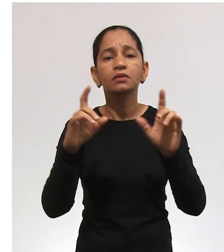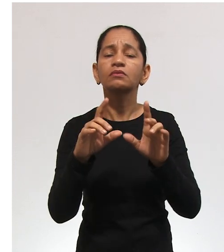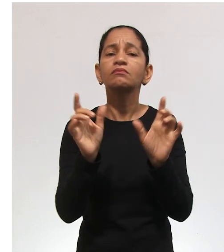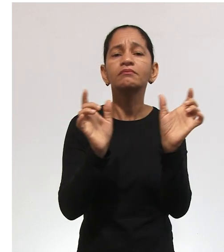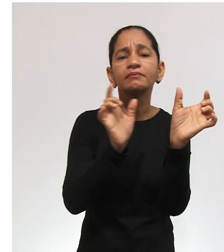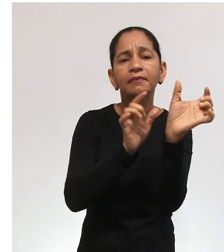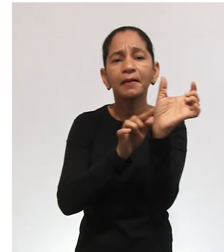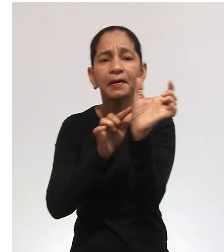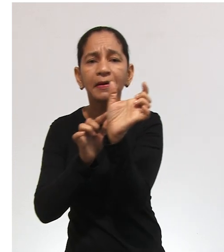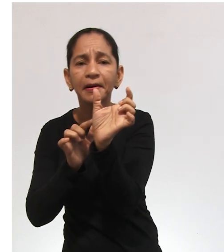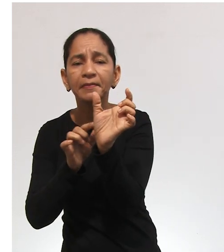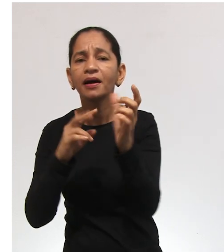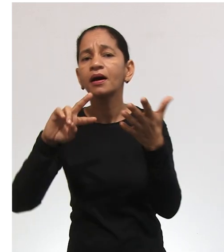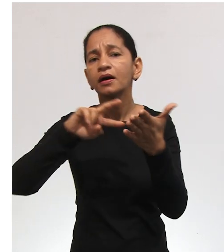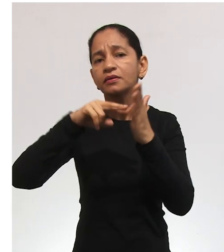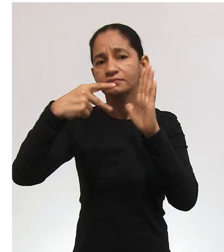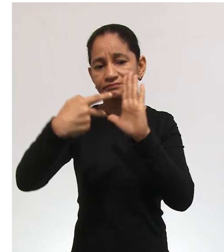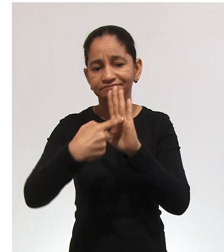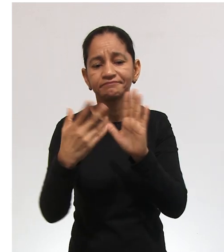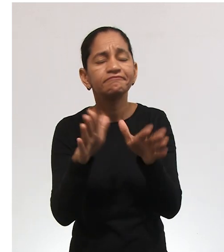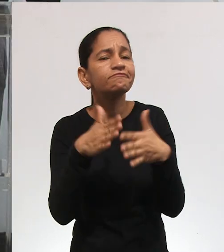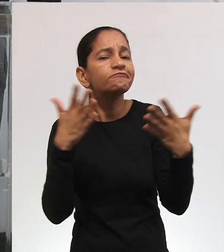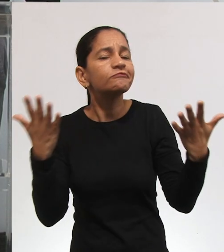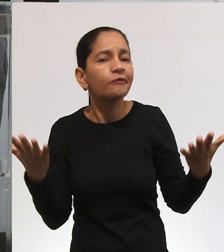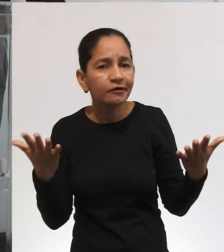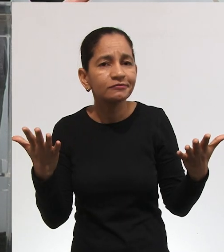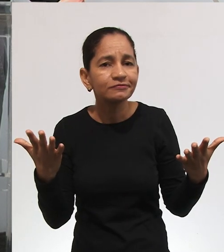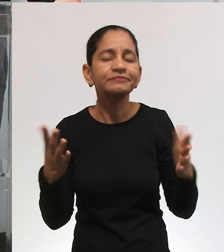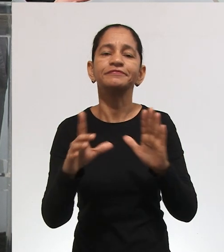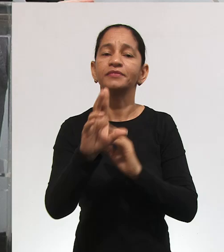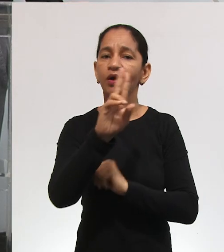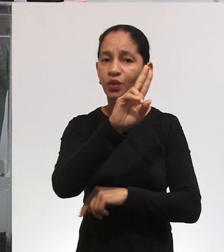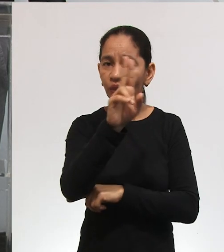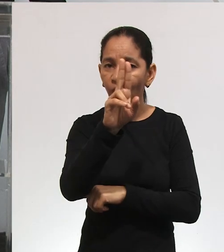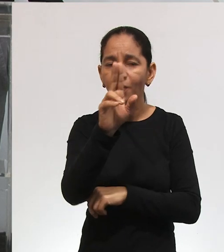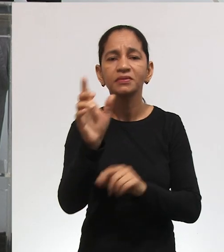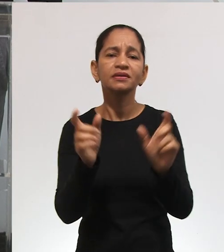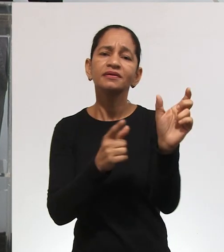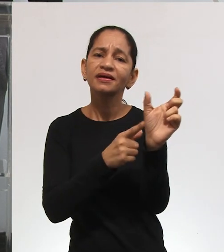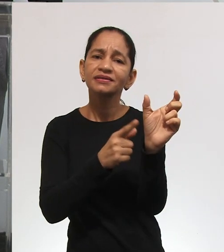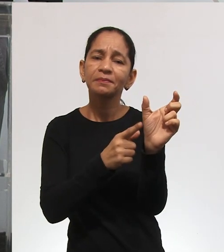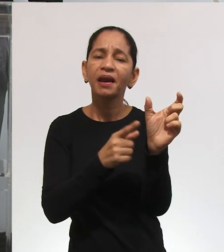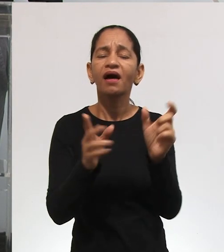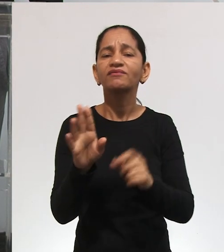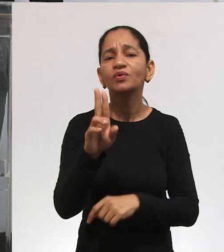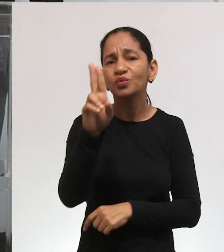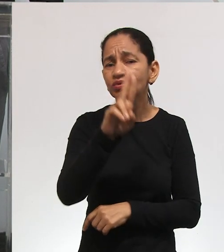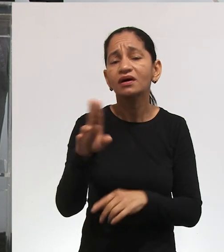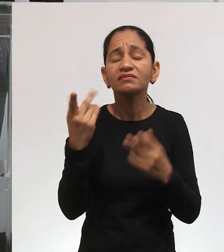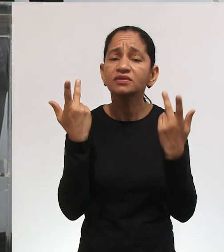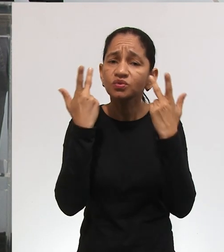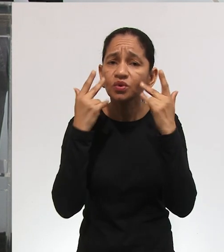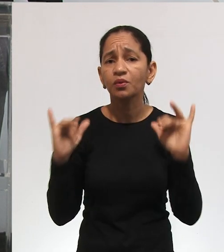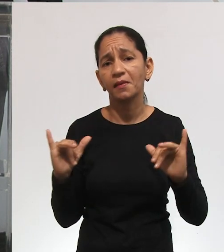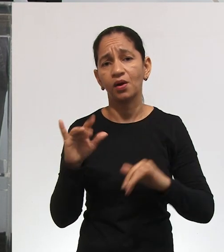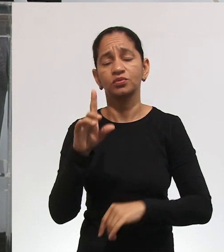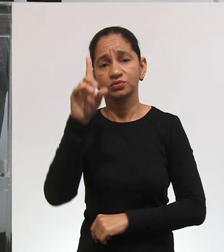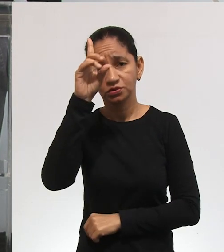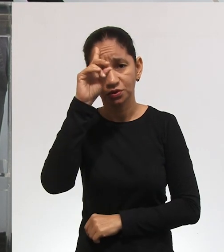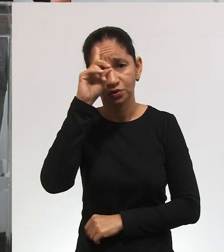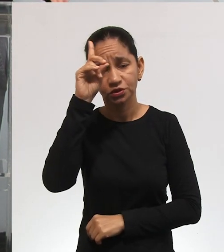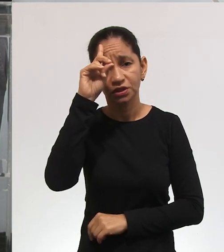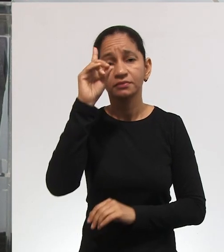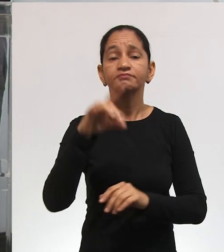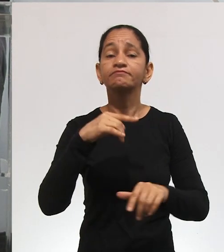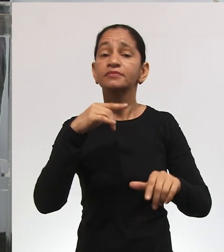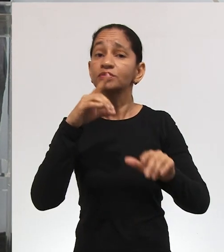sobre as denominações do direito do trabalho. Essa é uma nomenclatura que é a mais usada, né?